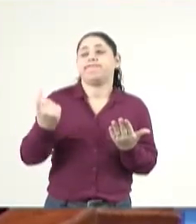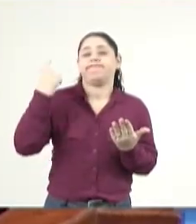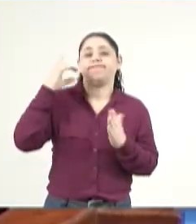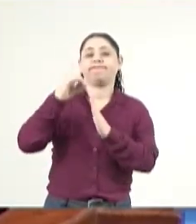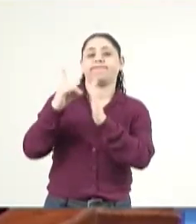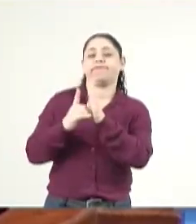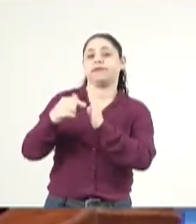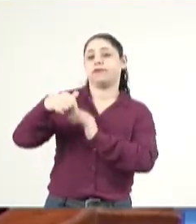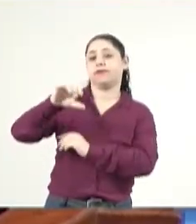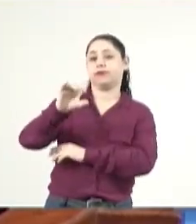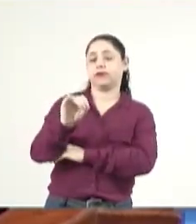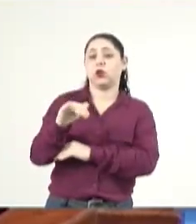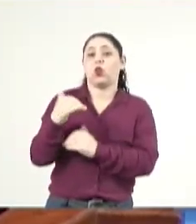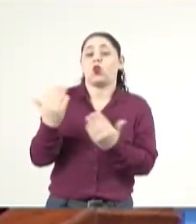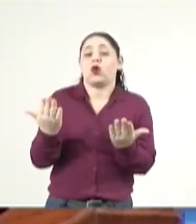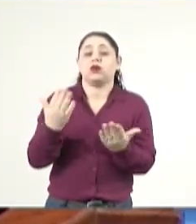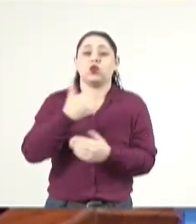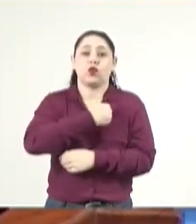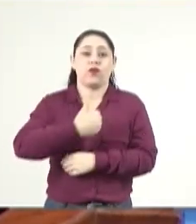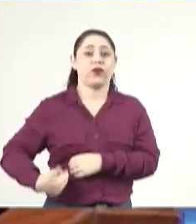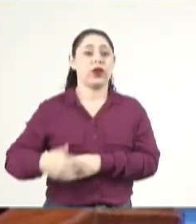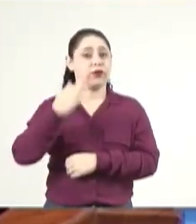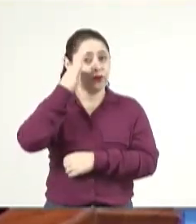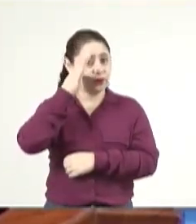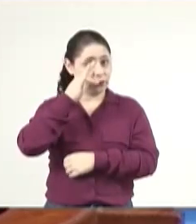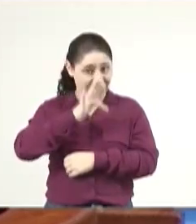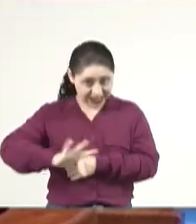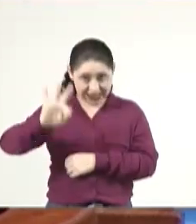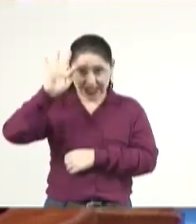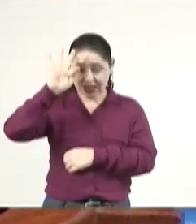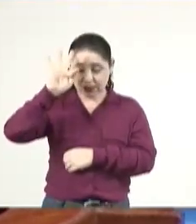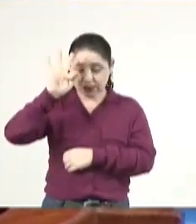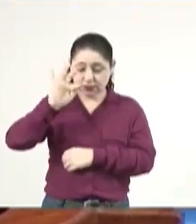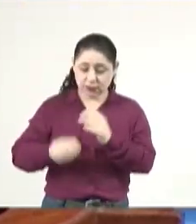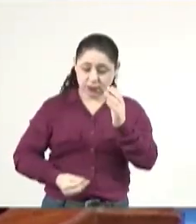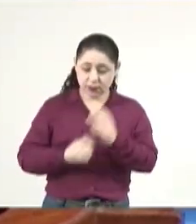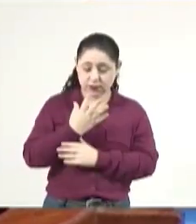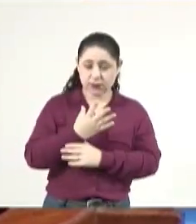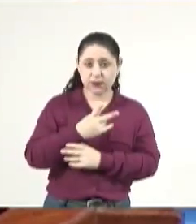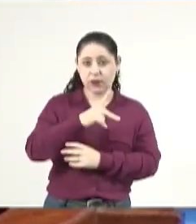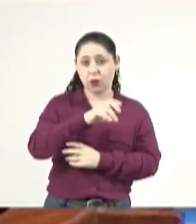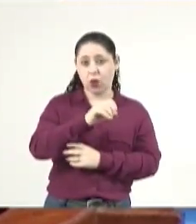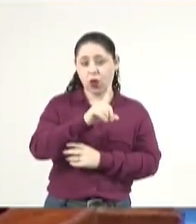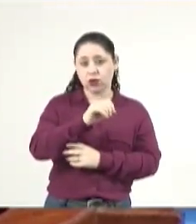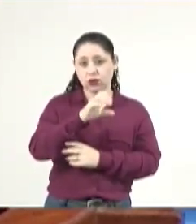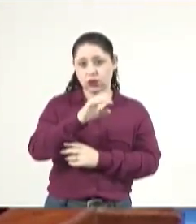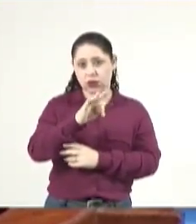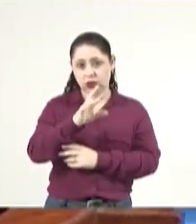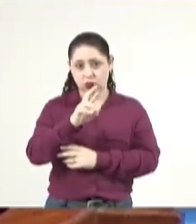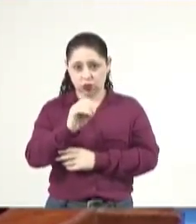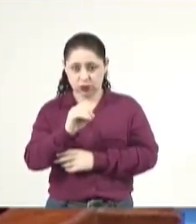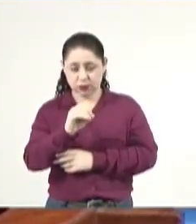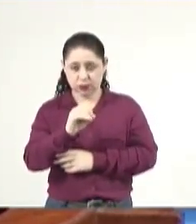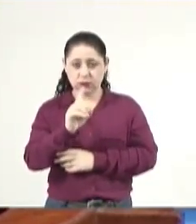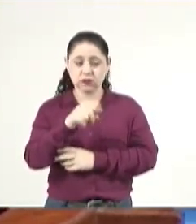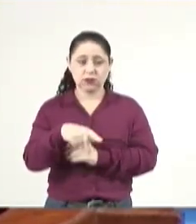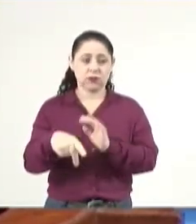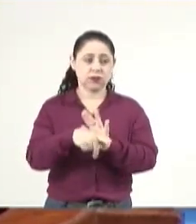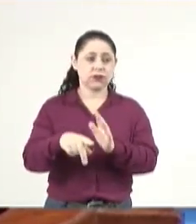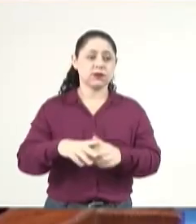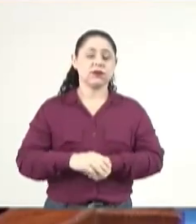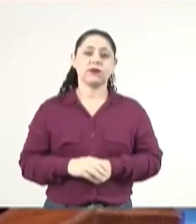aqui do nosso estado. Na avaliação, na fala do deputado Júnior Mock, a preservação desse rio impacta diretamente